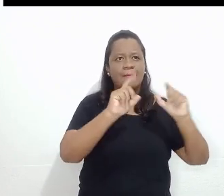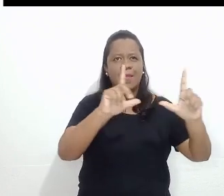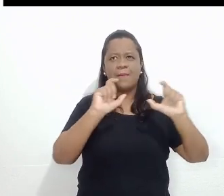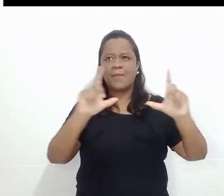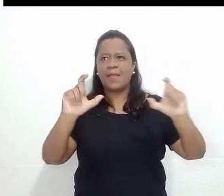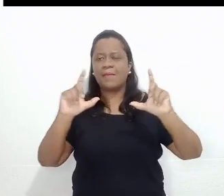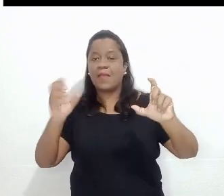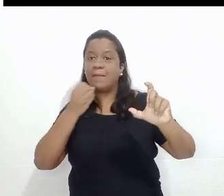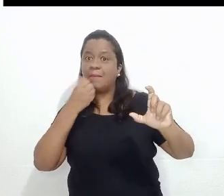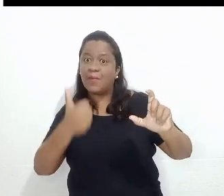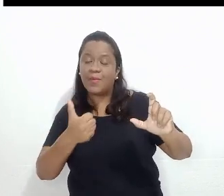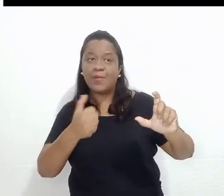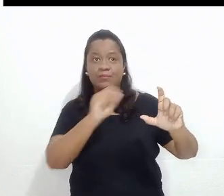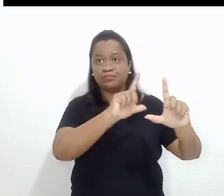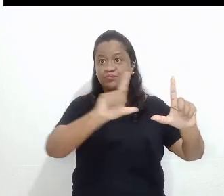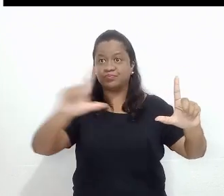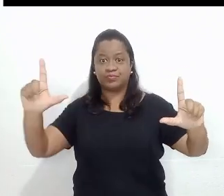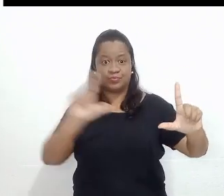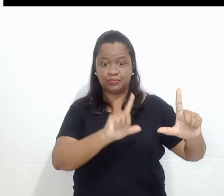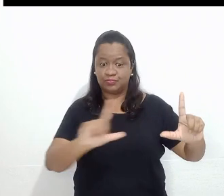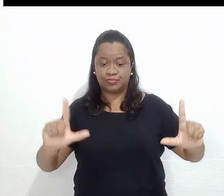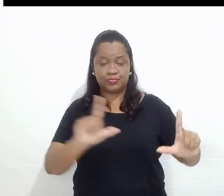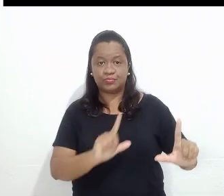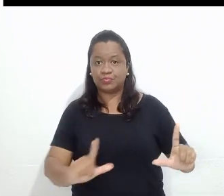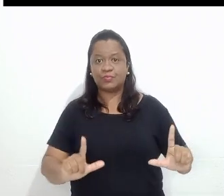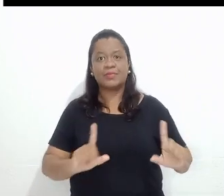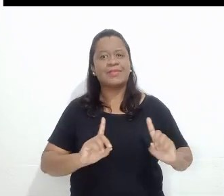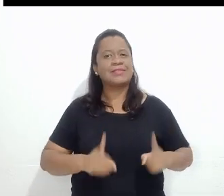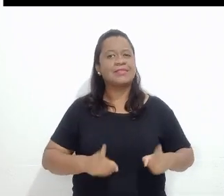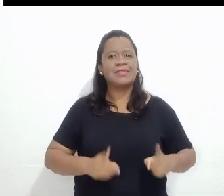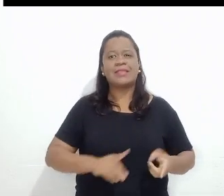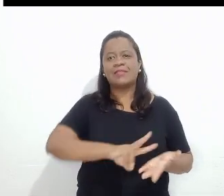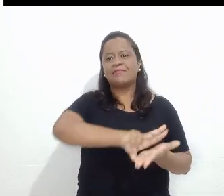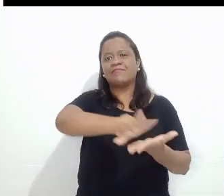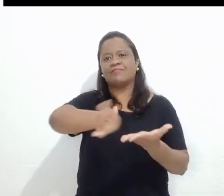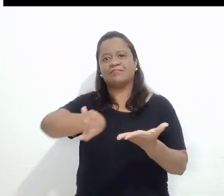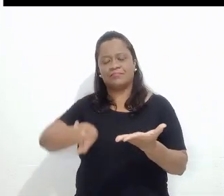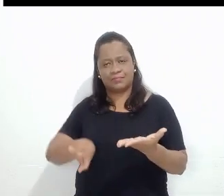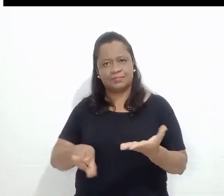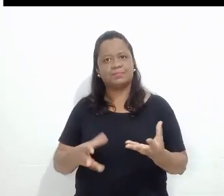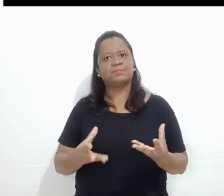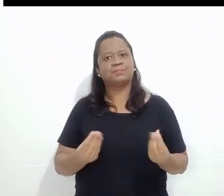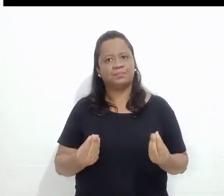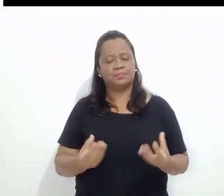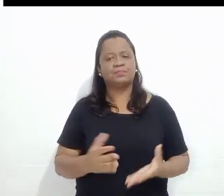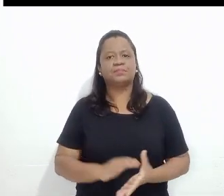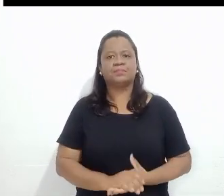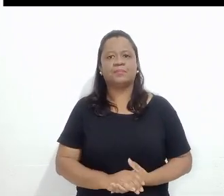os planos que foram feitos de todas as cenas. Tá?